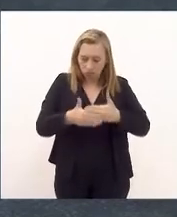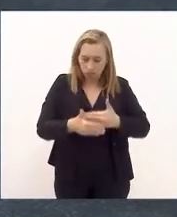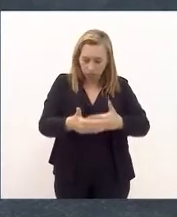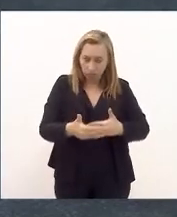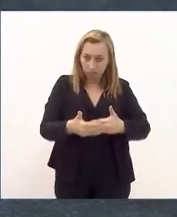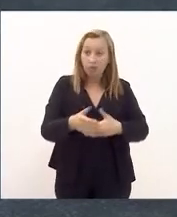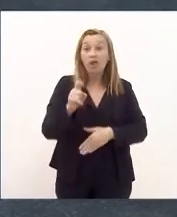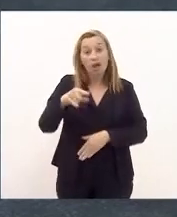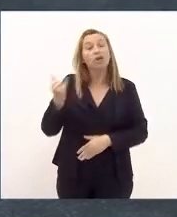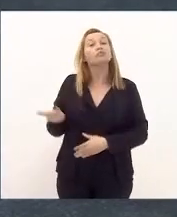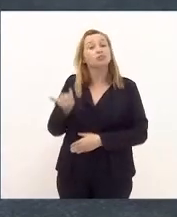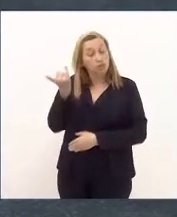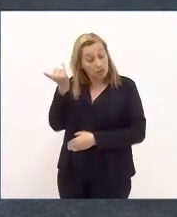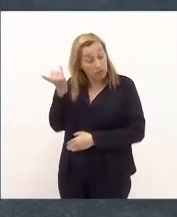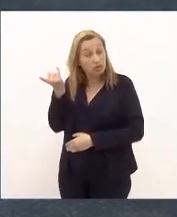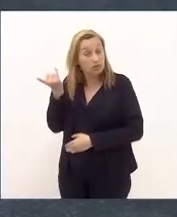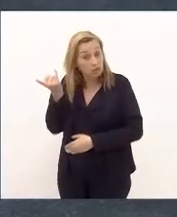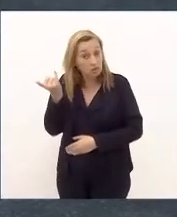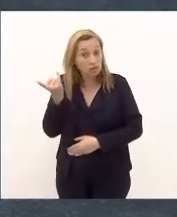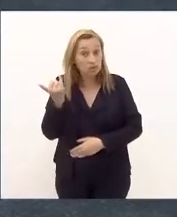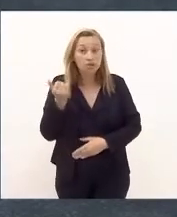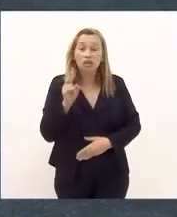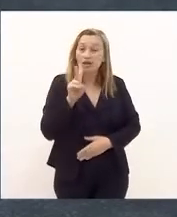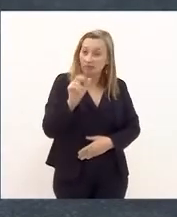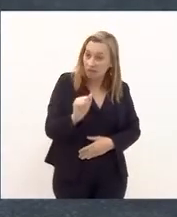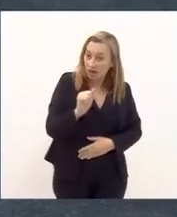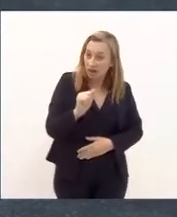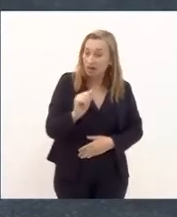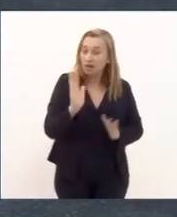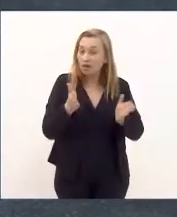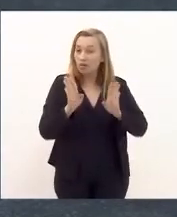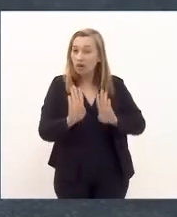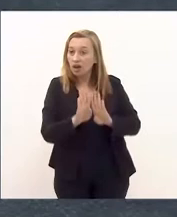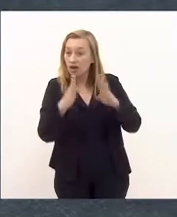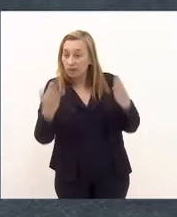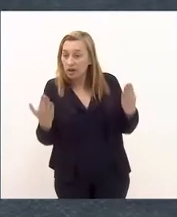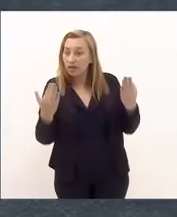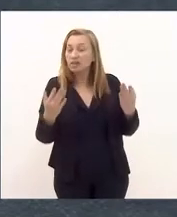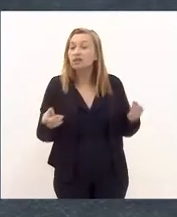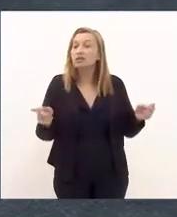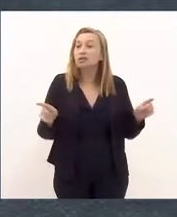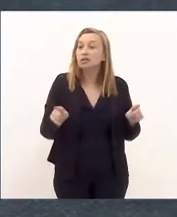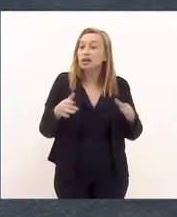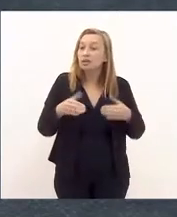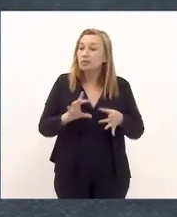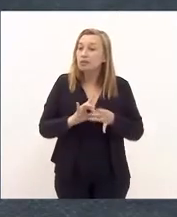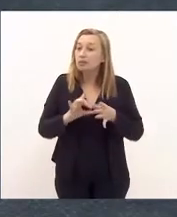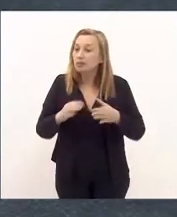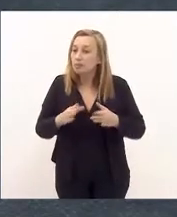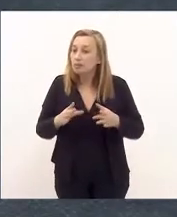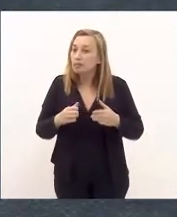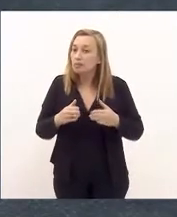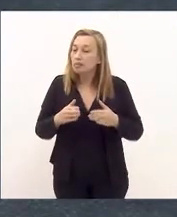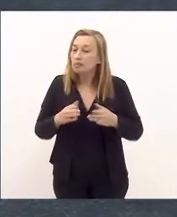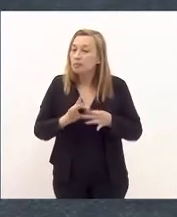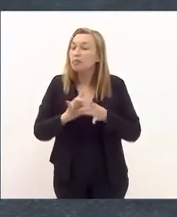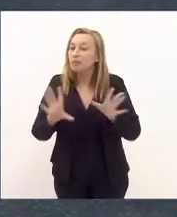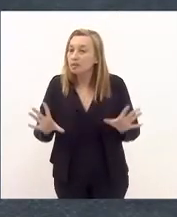que tão importante quanto as vagas que agora foram abertas é a permitir ao policial